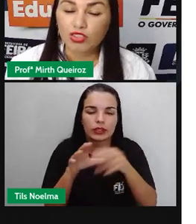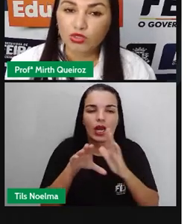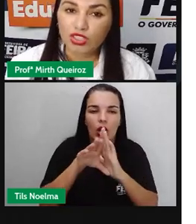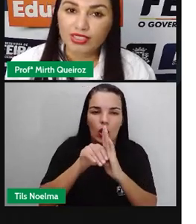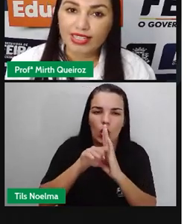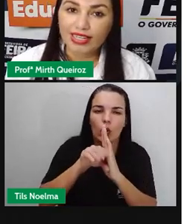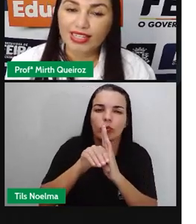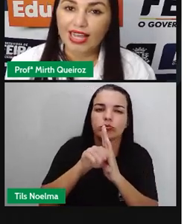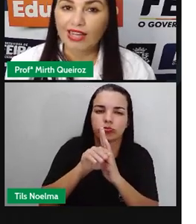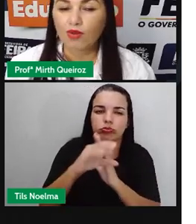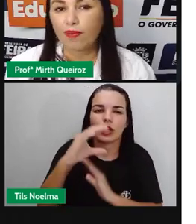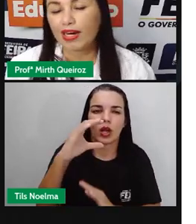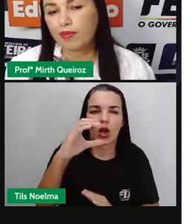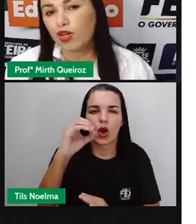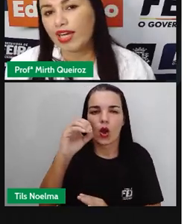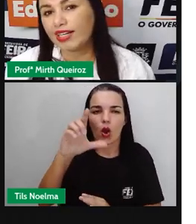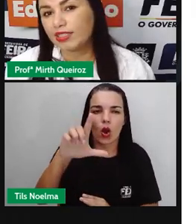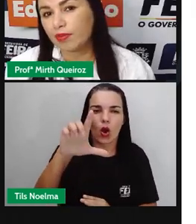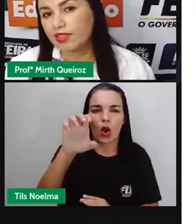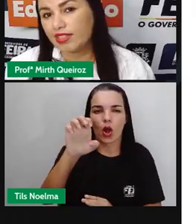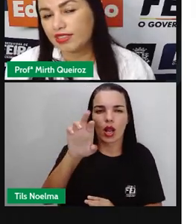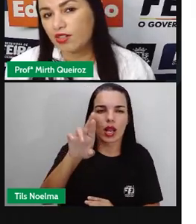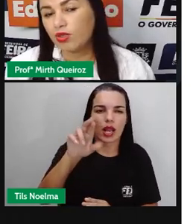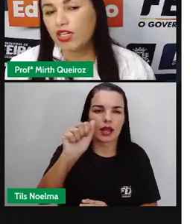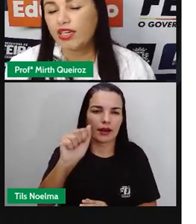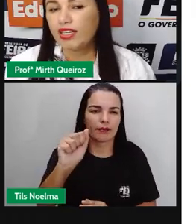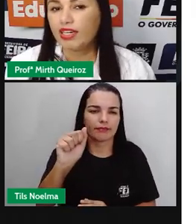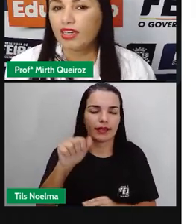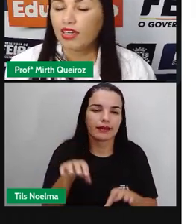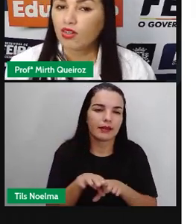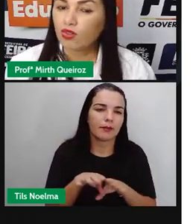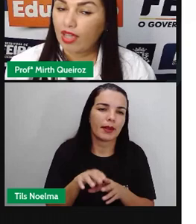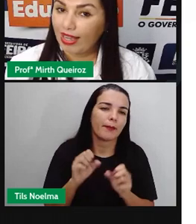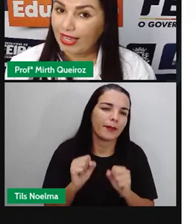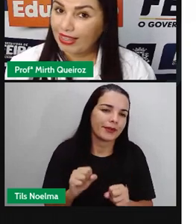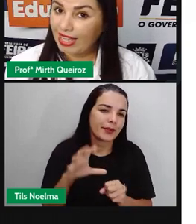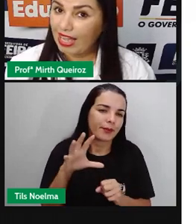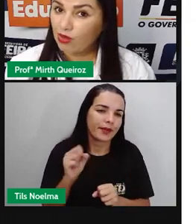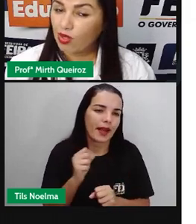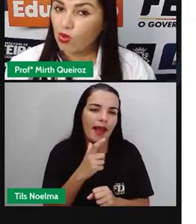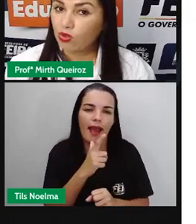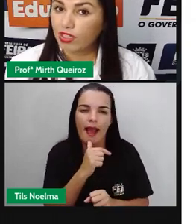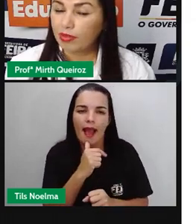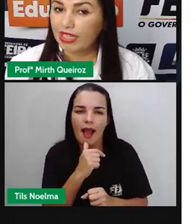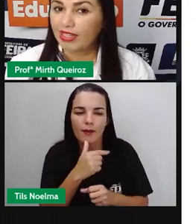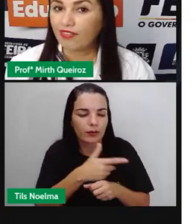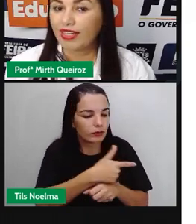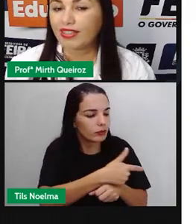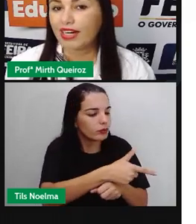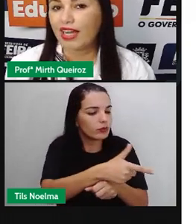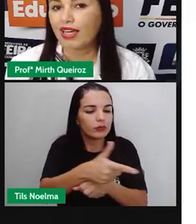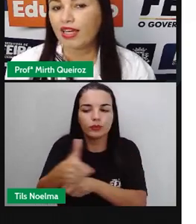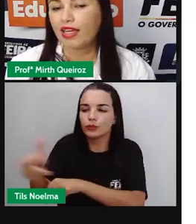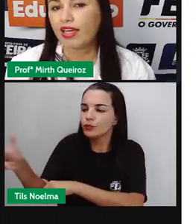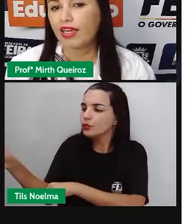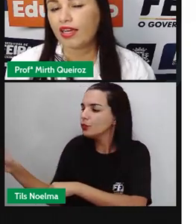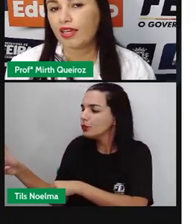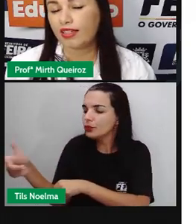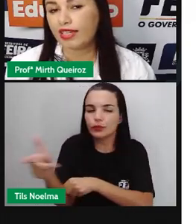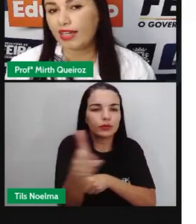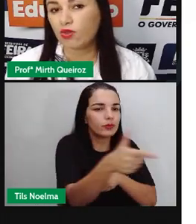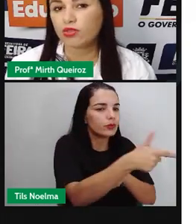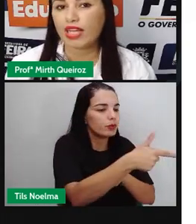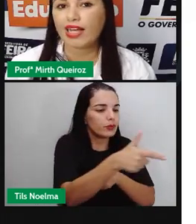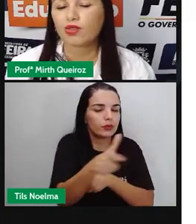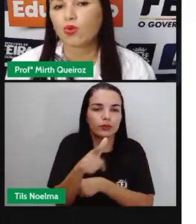Então se utiliza aquela água para molhar essa plantação e aquela água contaminada vai entrar